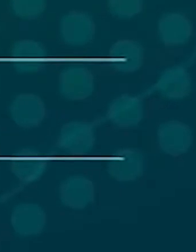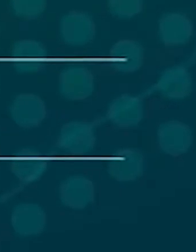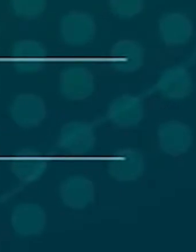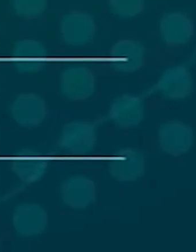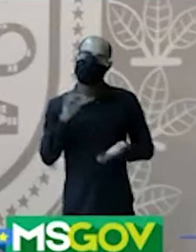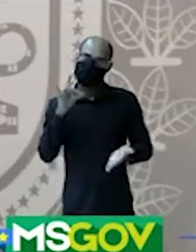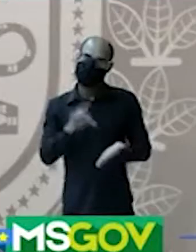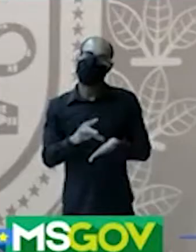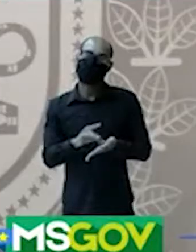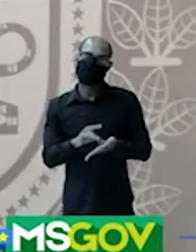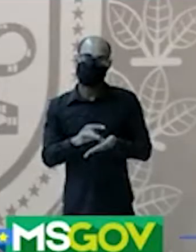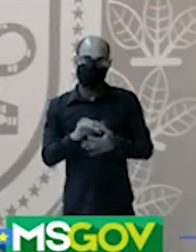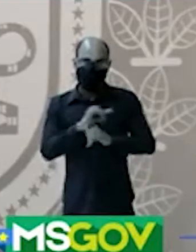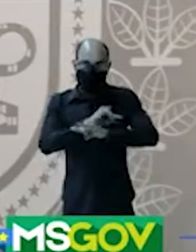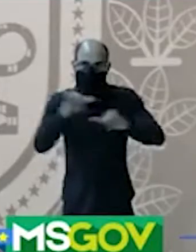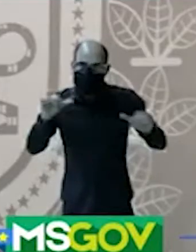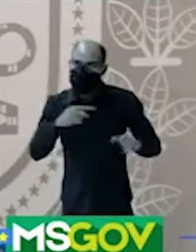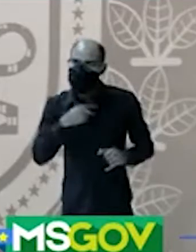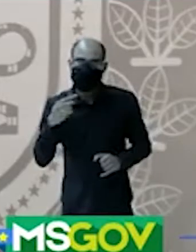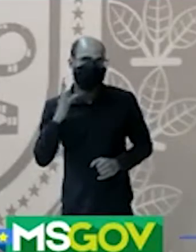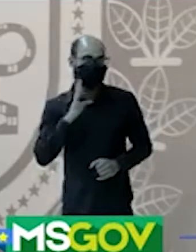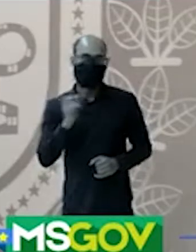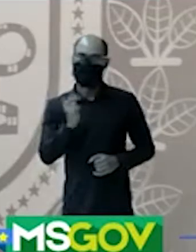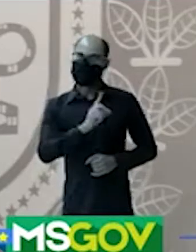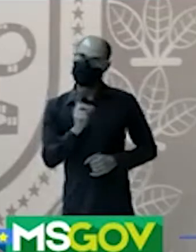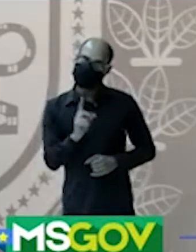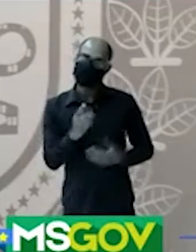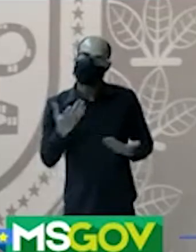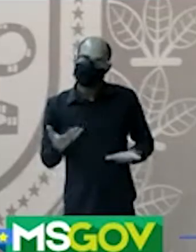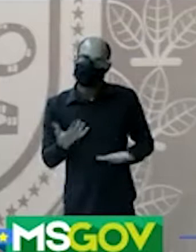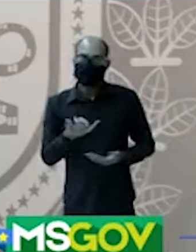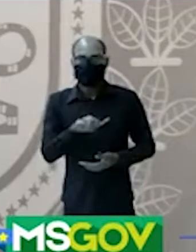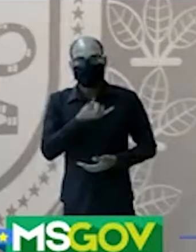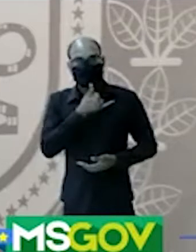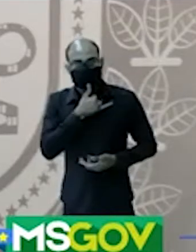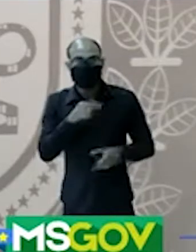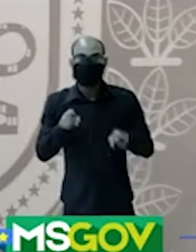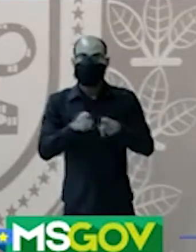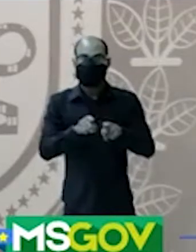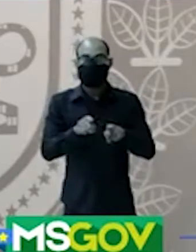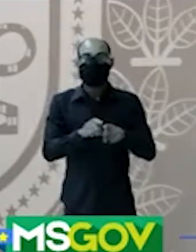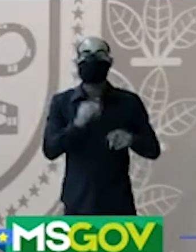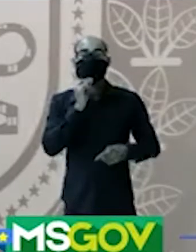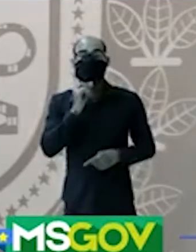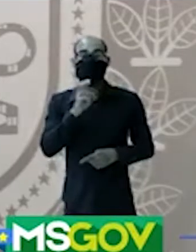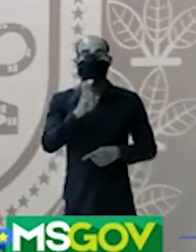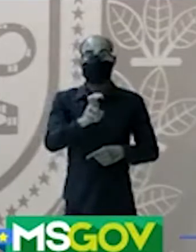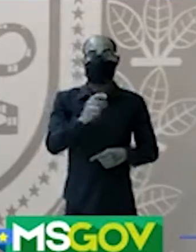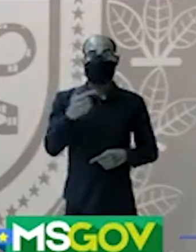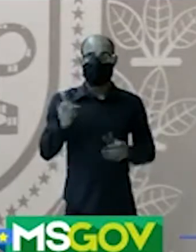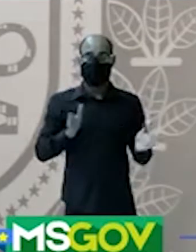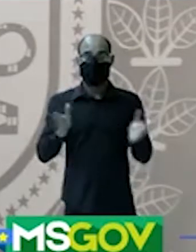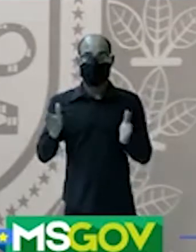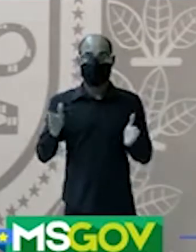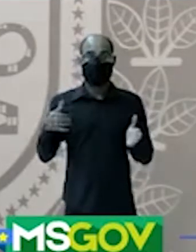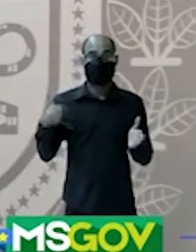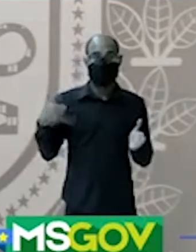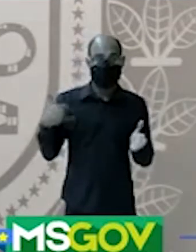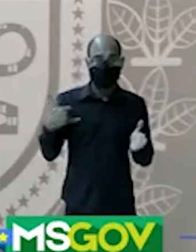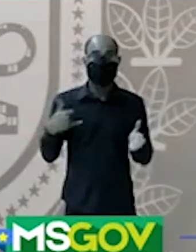anunciados hoje na verdade variaram entre 52 anos e 110